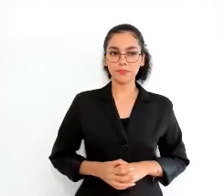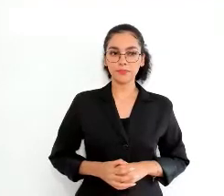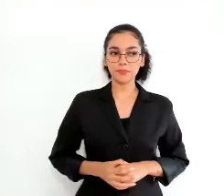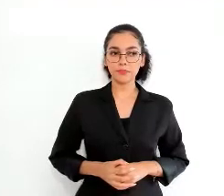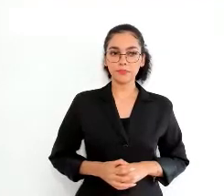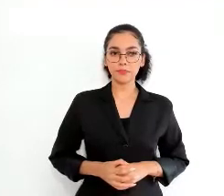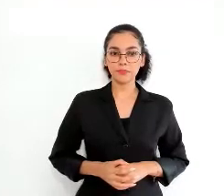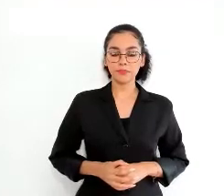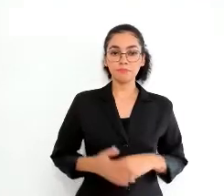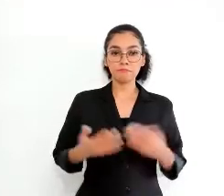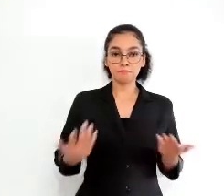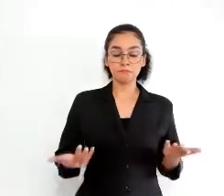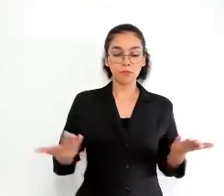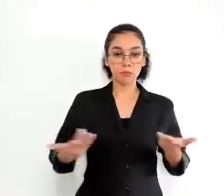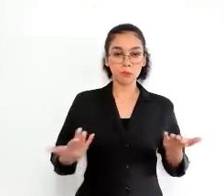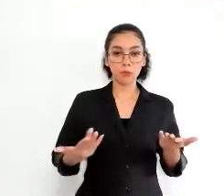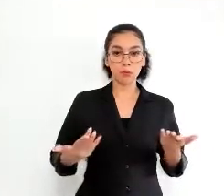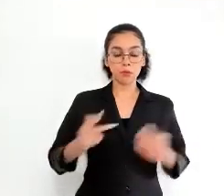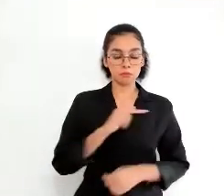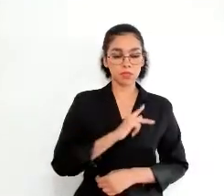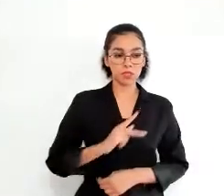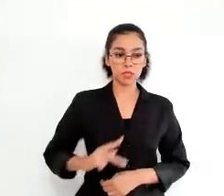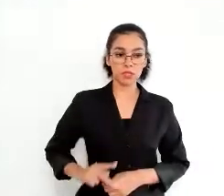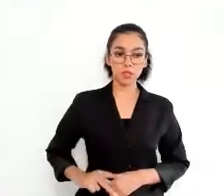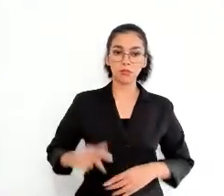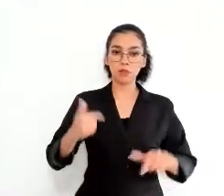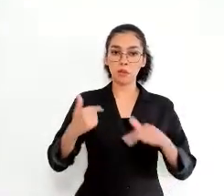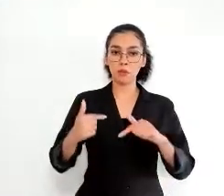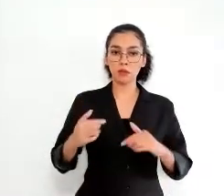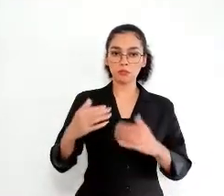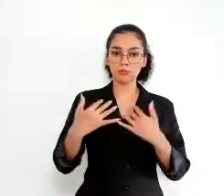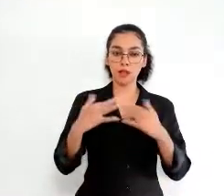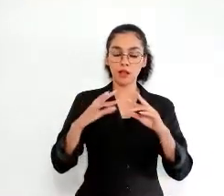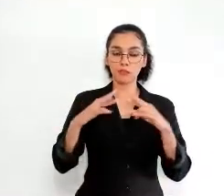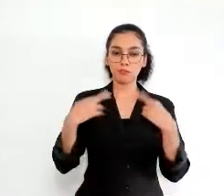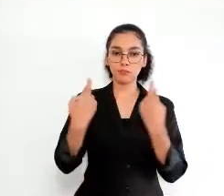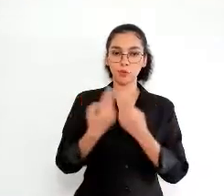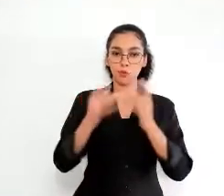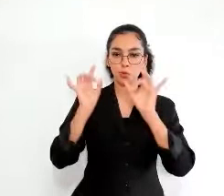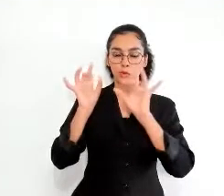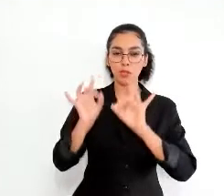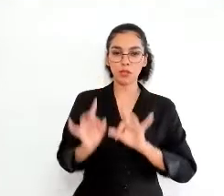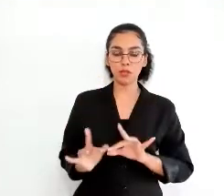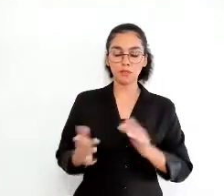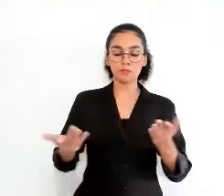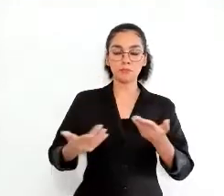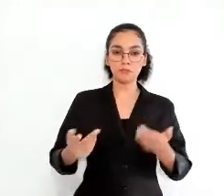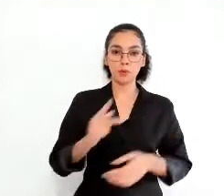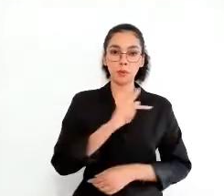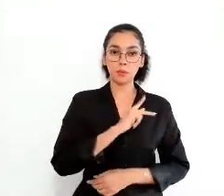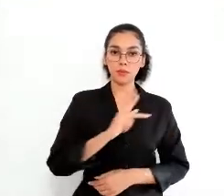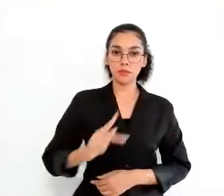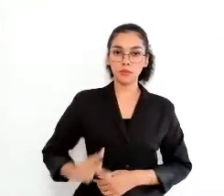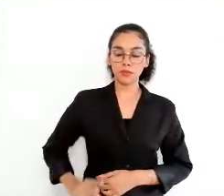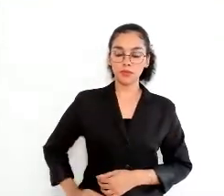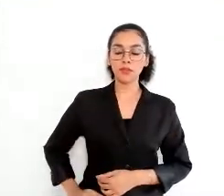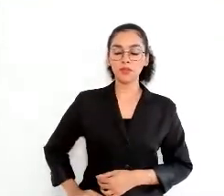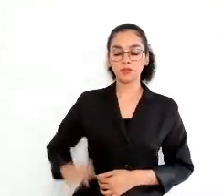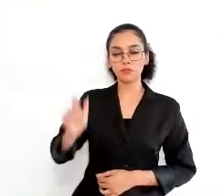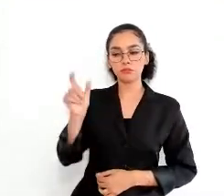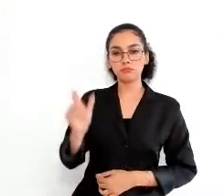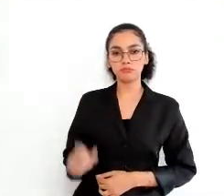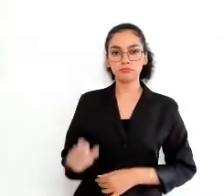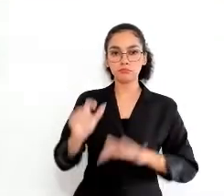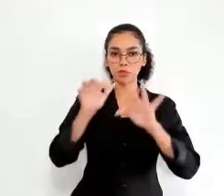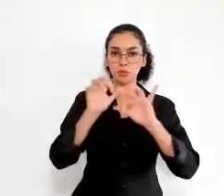para presidir os trabalhos desta sessão solene, ouviremos o senhor presidente do Tribunal de Justiça do Estado do Rio Grande